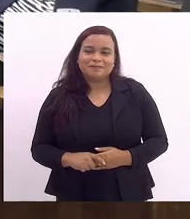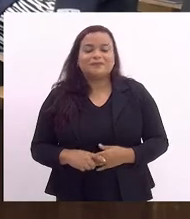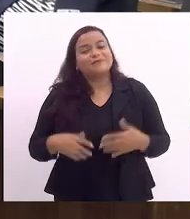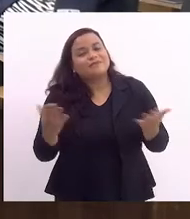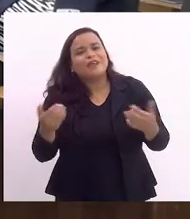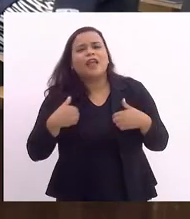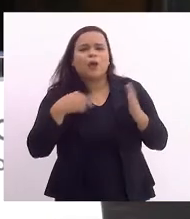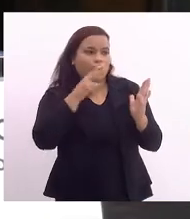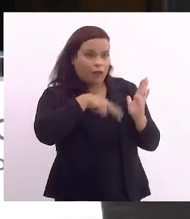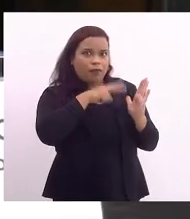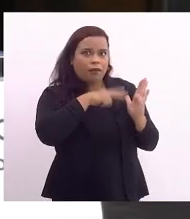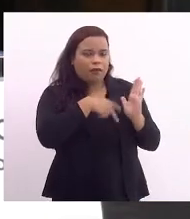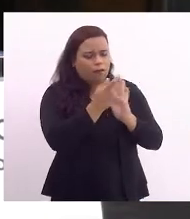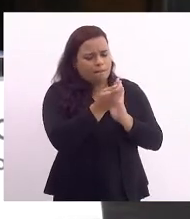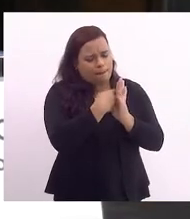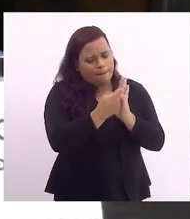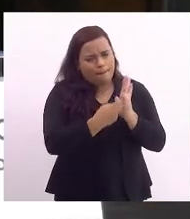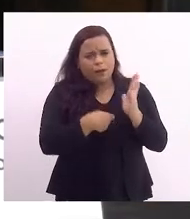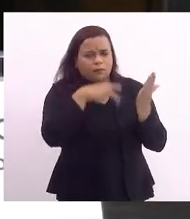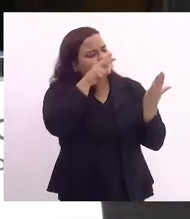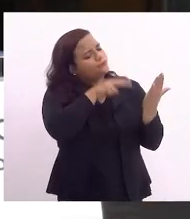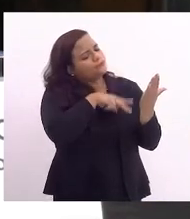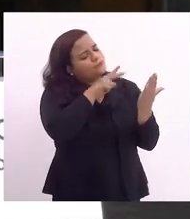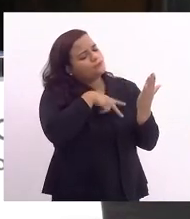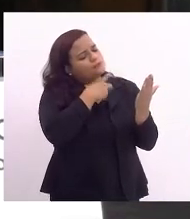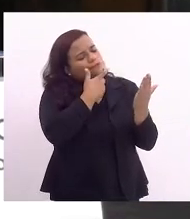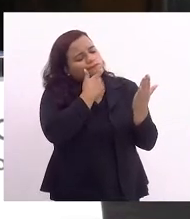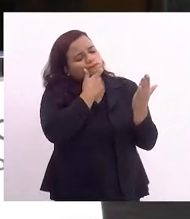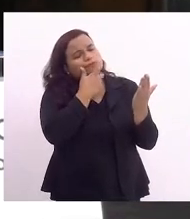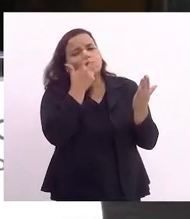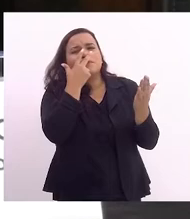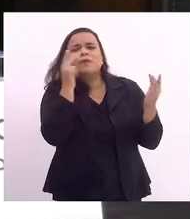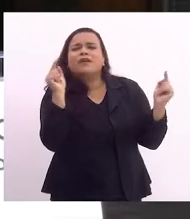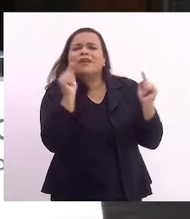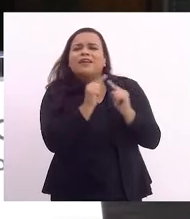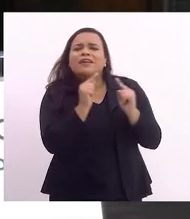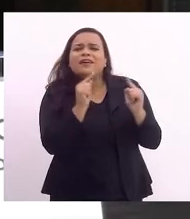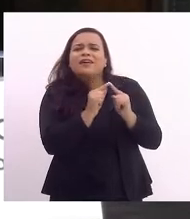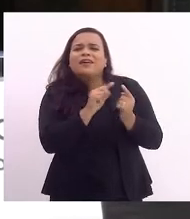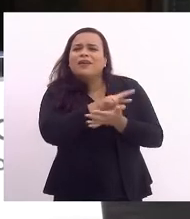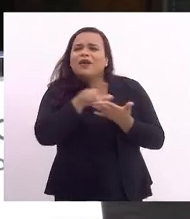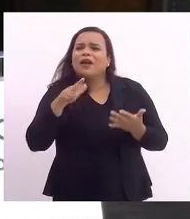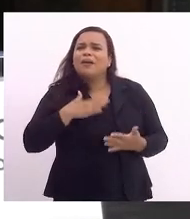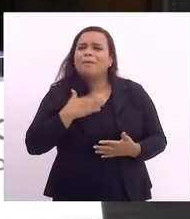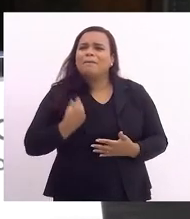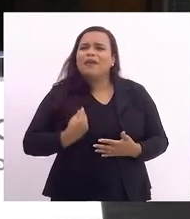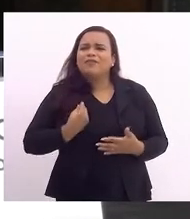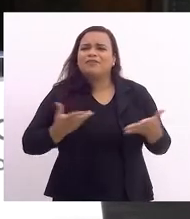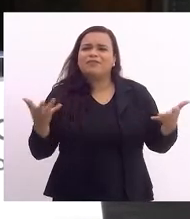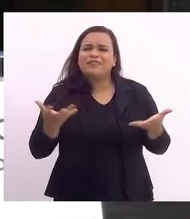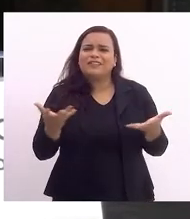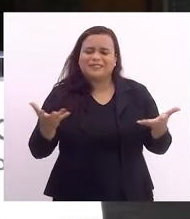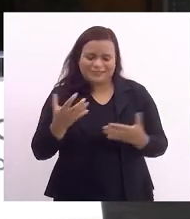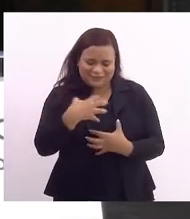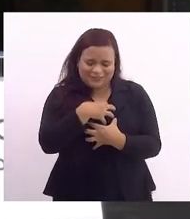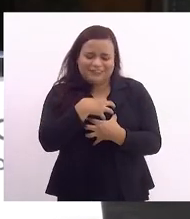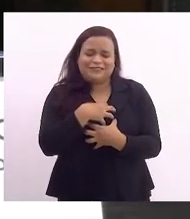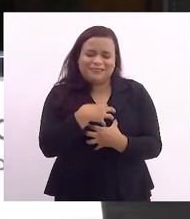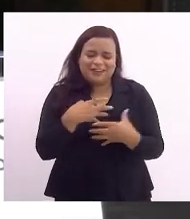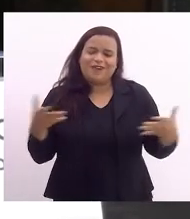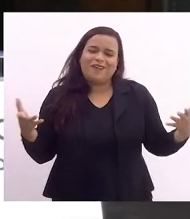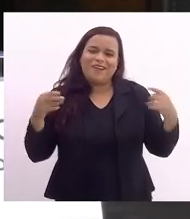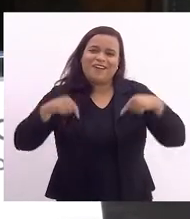Estava lendo aqui uma escrita que coincide com tudo que eu estou vivendo aqui, que eu estou sentindo na manhã desse dia.